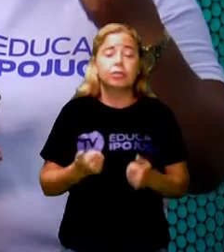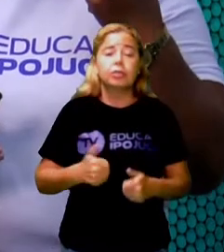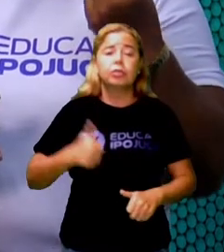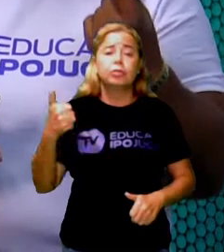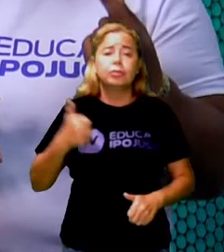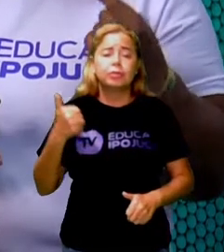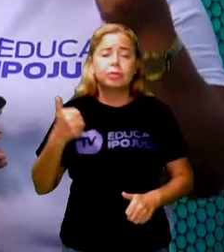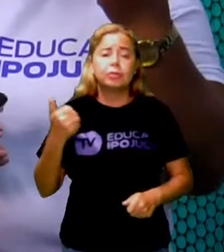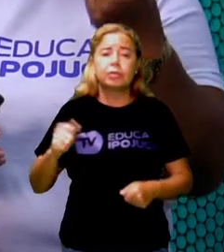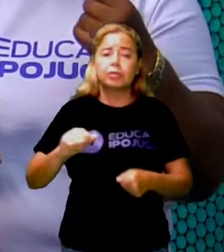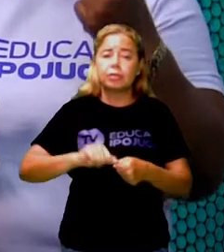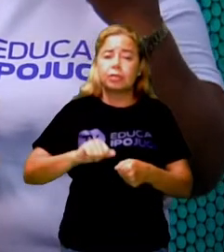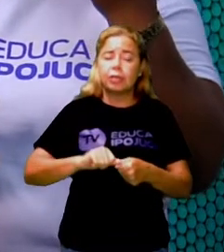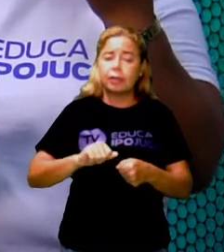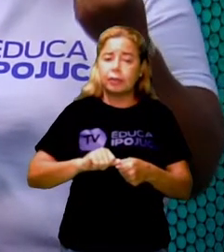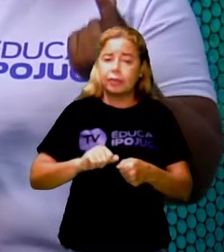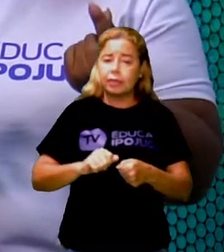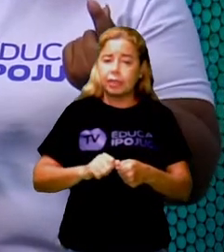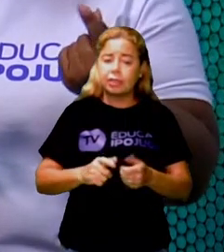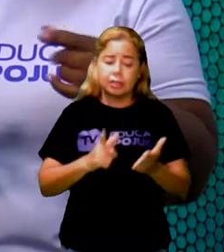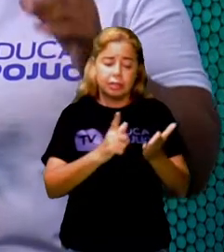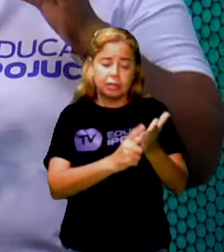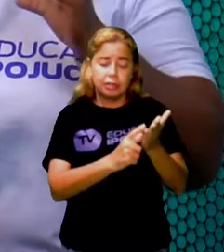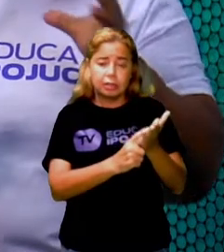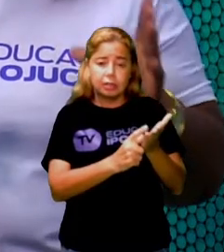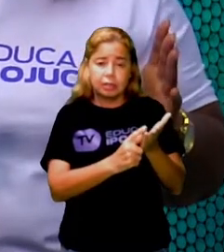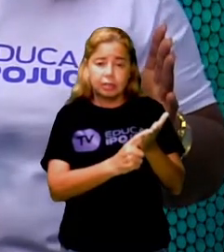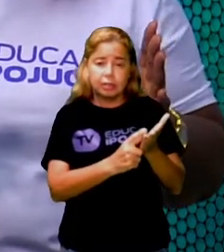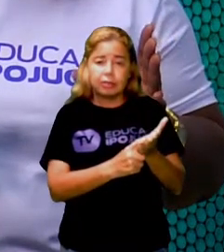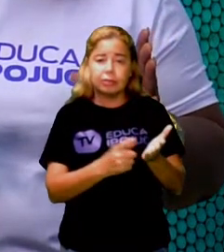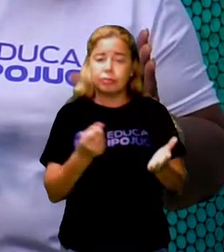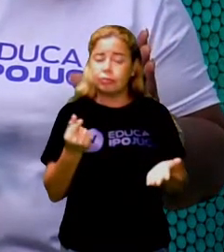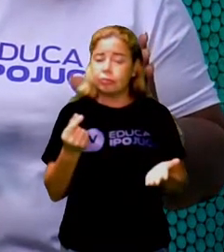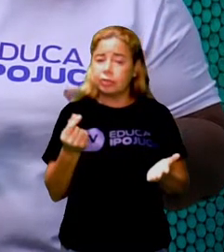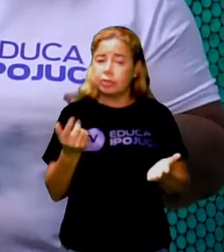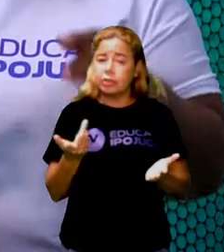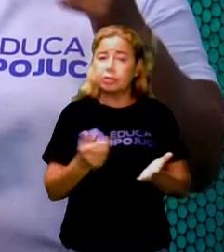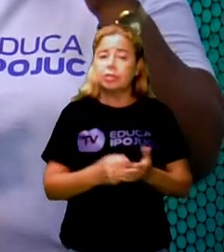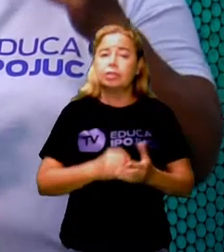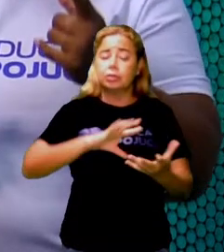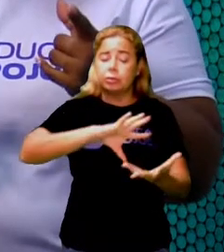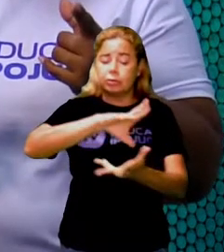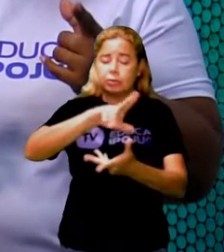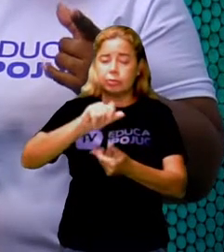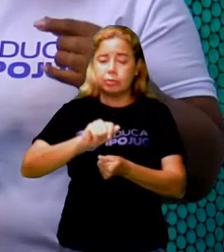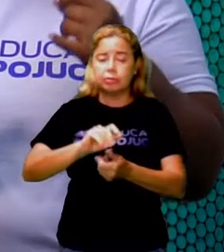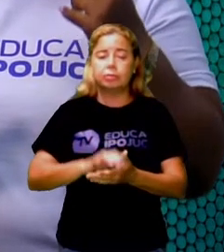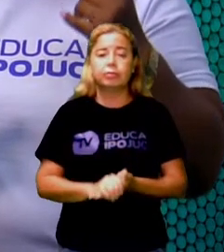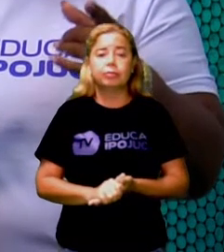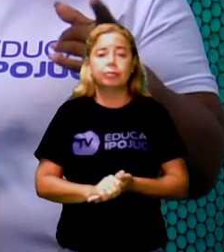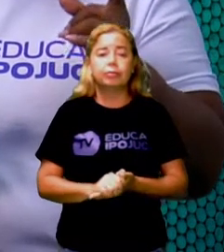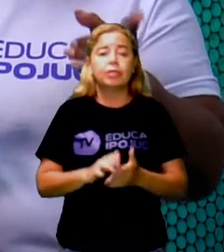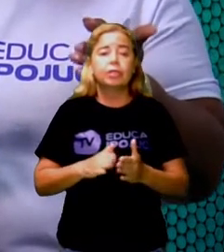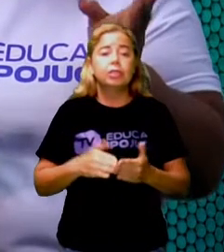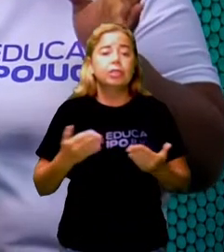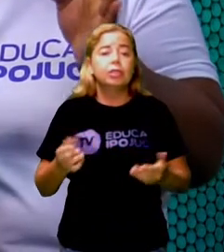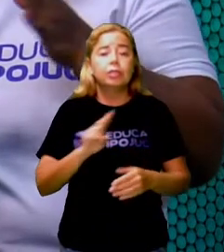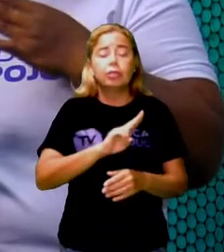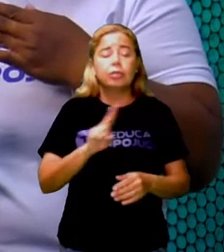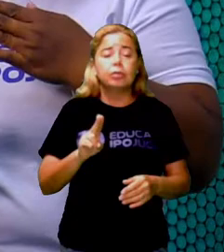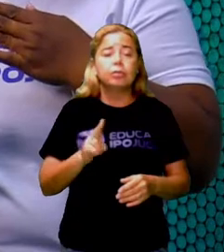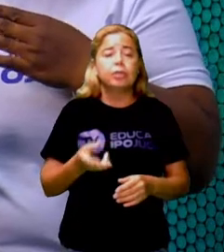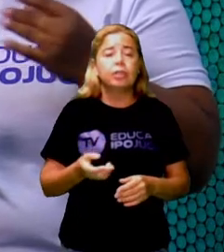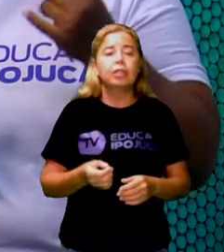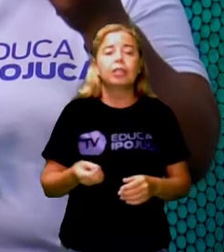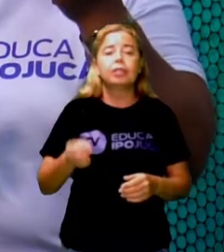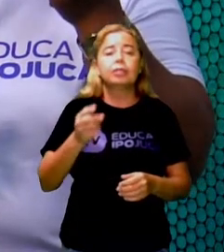idealizadores das primeiras cédulas que surgiram no mundo. E esse dinheiro era chamado de